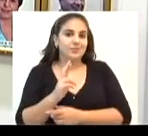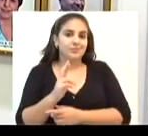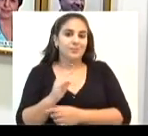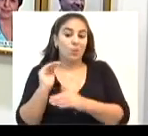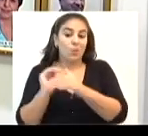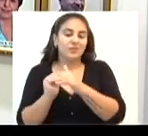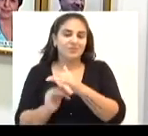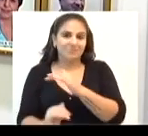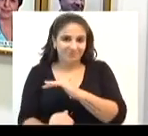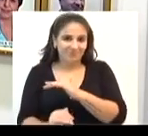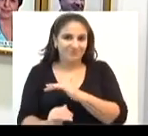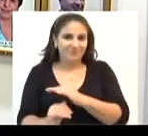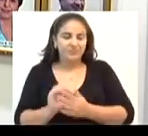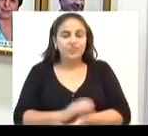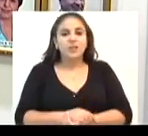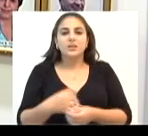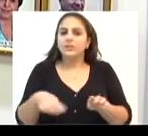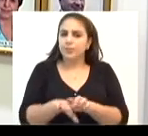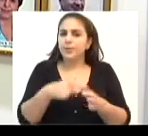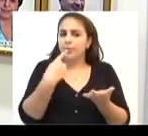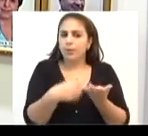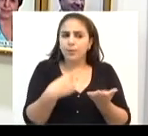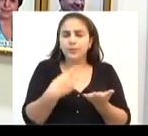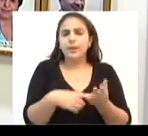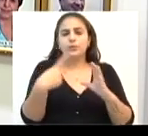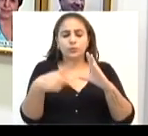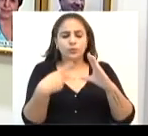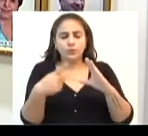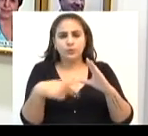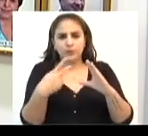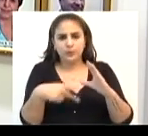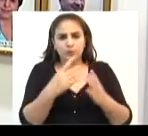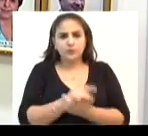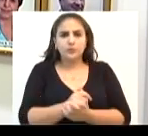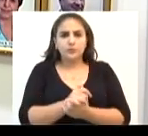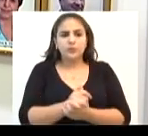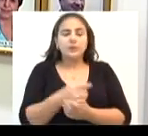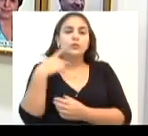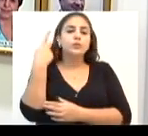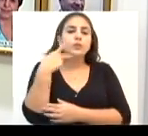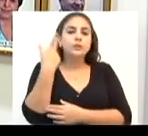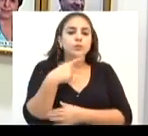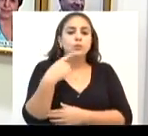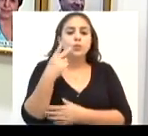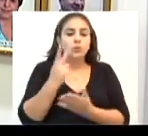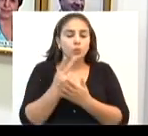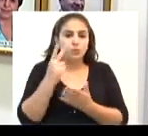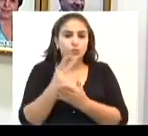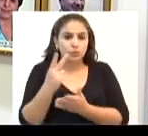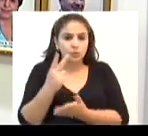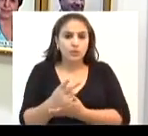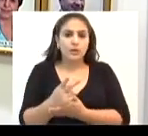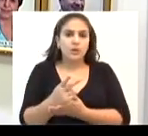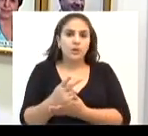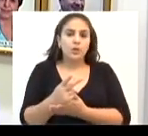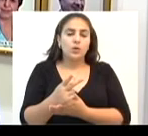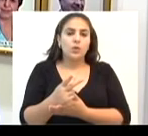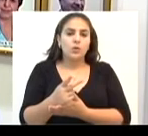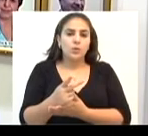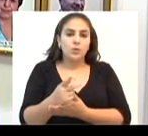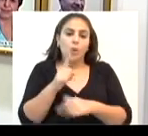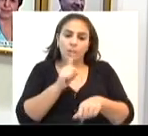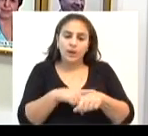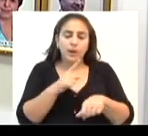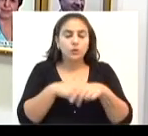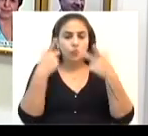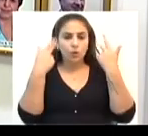Claro que houve também um acordo aqui dos senhores vereadores para que nós mantivéssemos o turno ordinário, porque, de certa